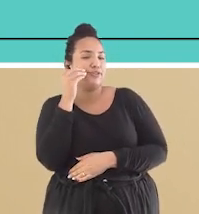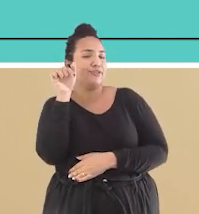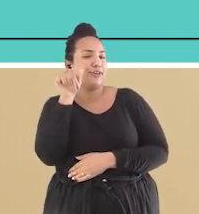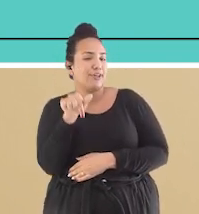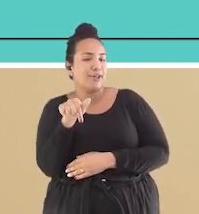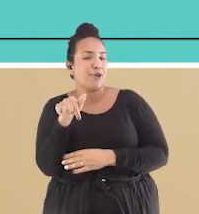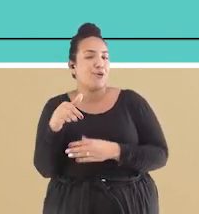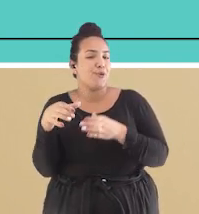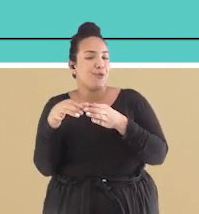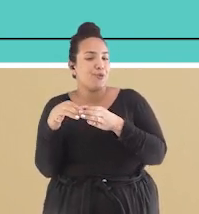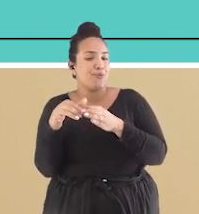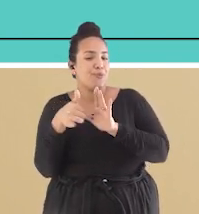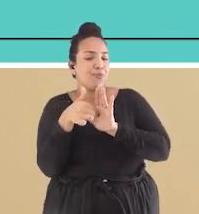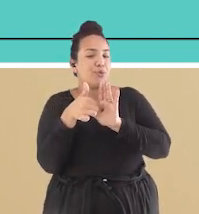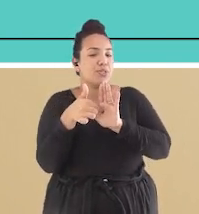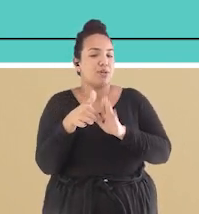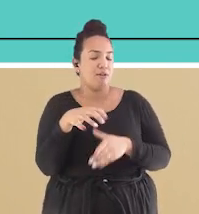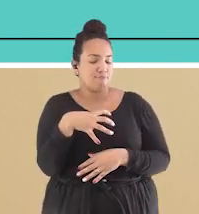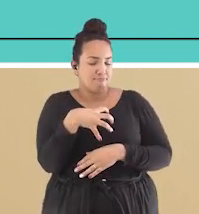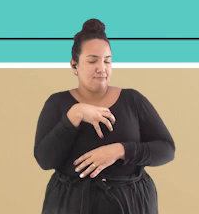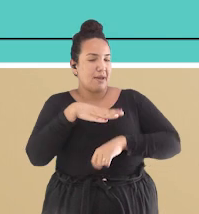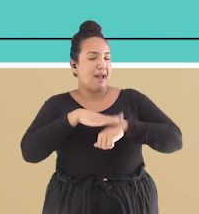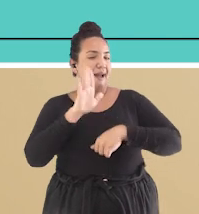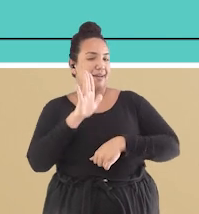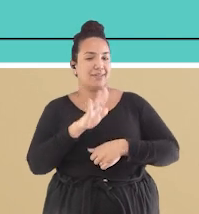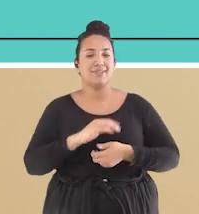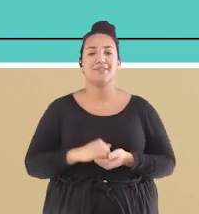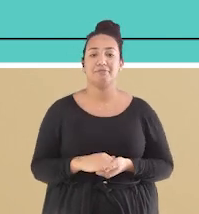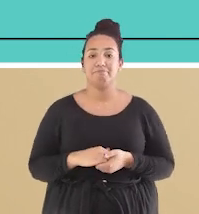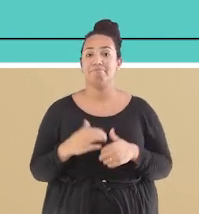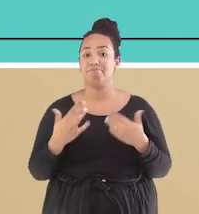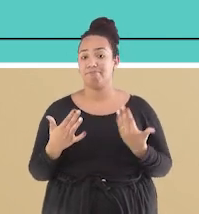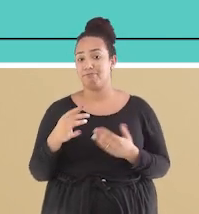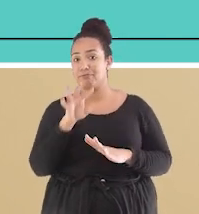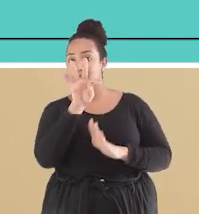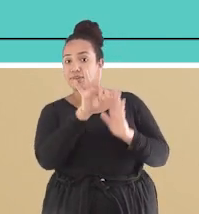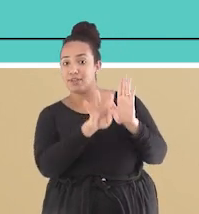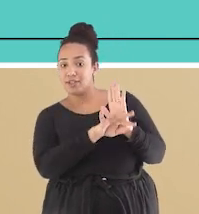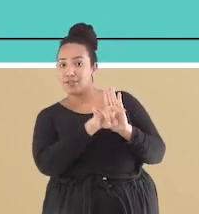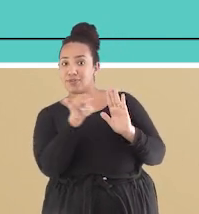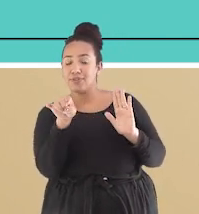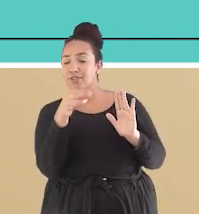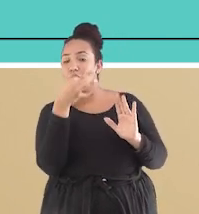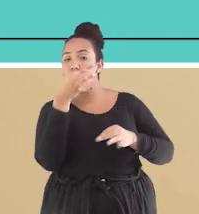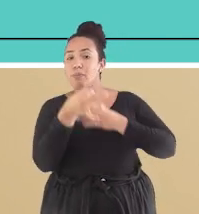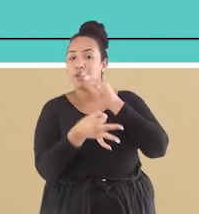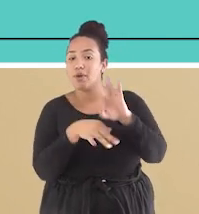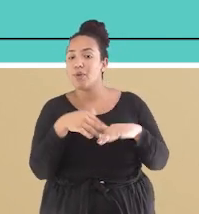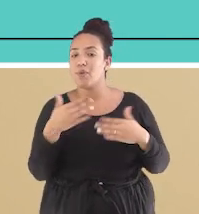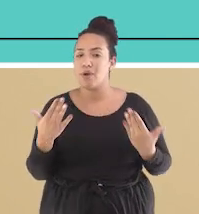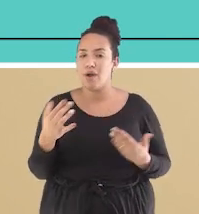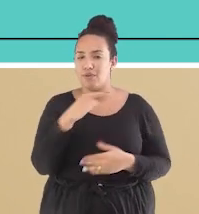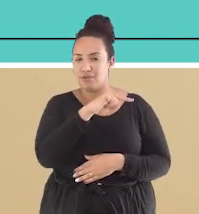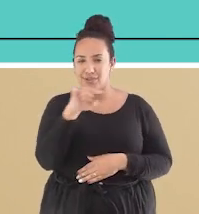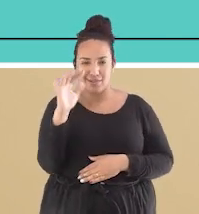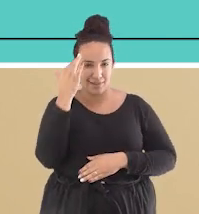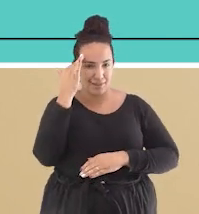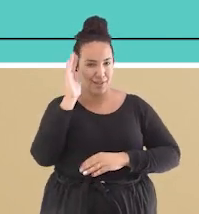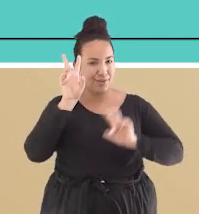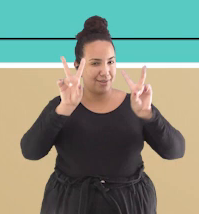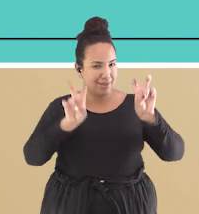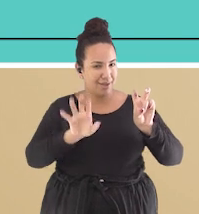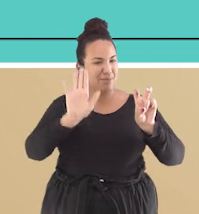filme mais coração. E aí, o que vocês acharam desse texto? Aposto que vocês já entenderam qual é o tema dele, não é